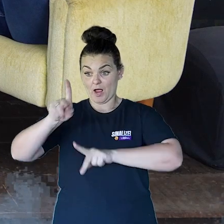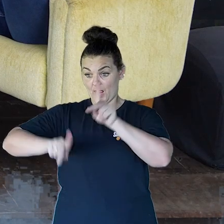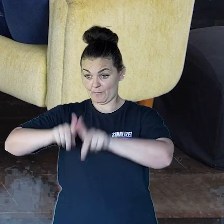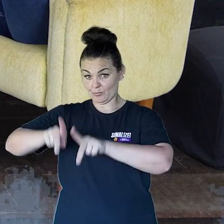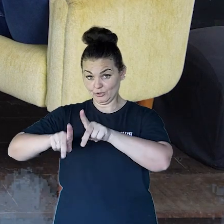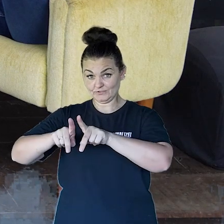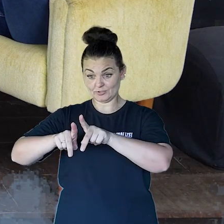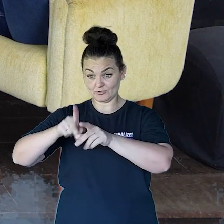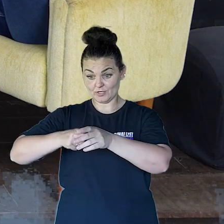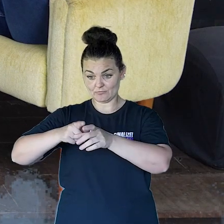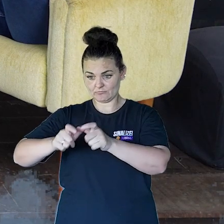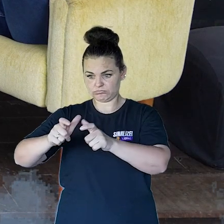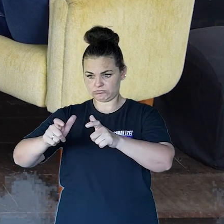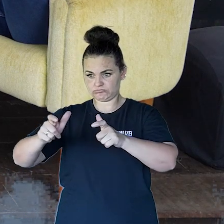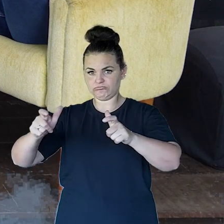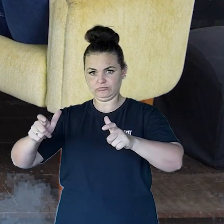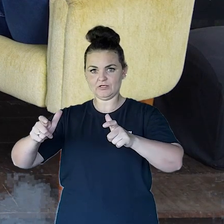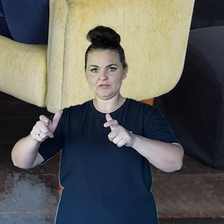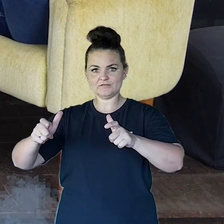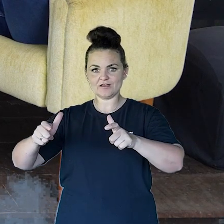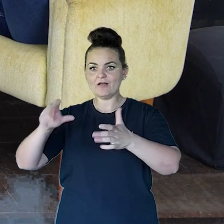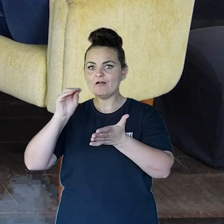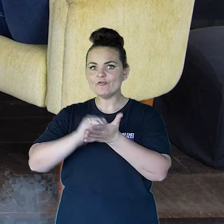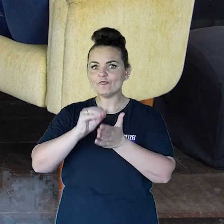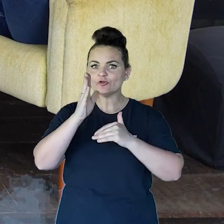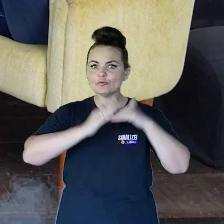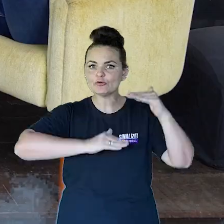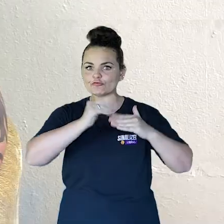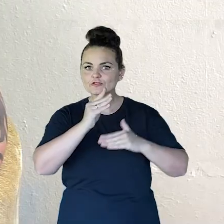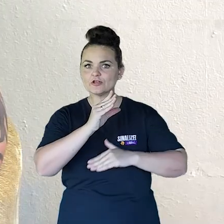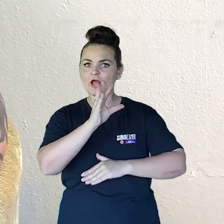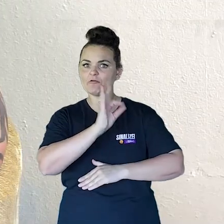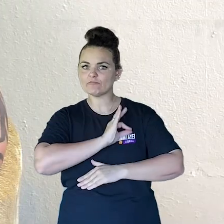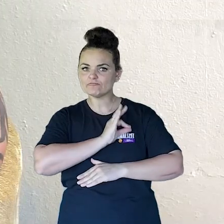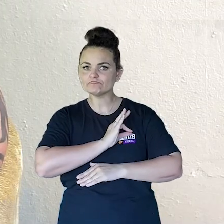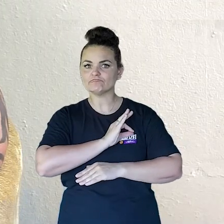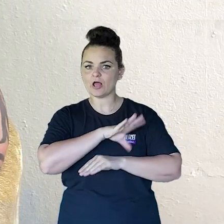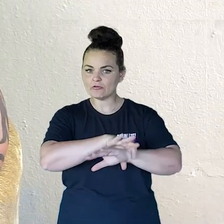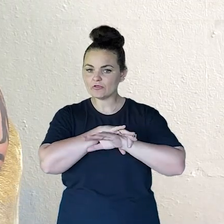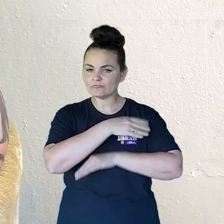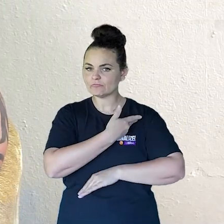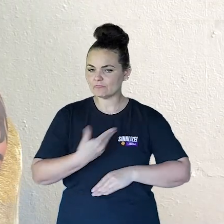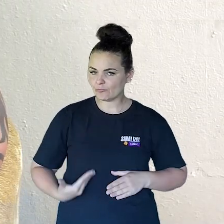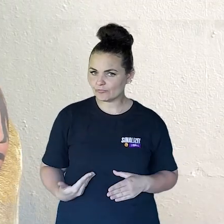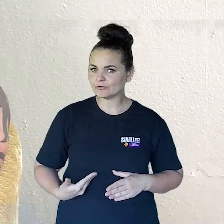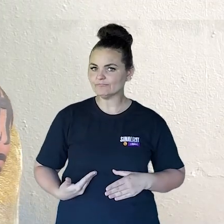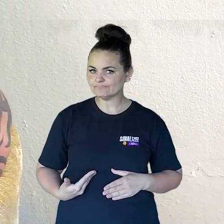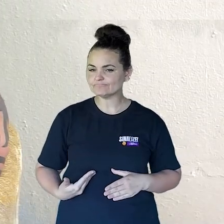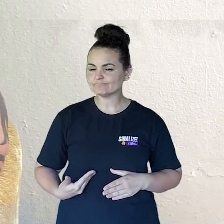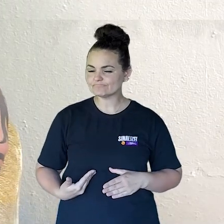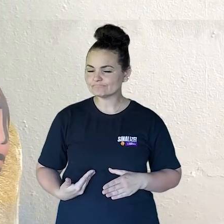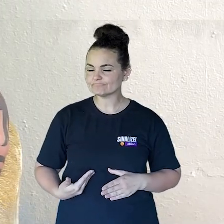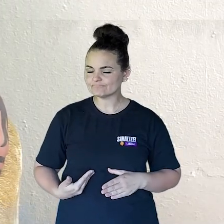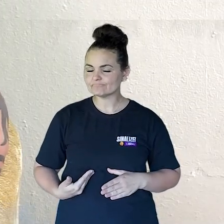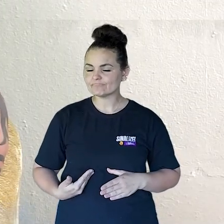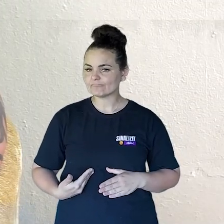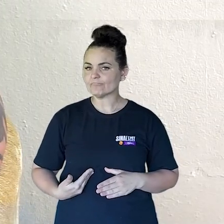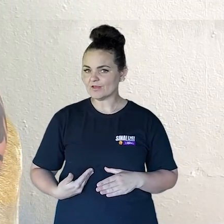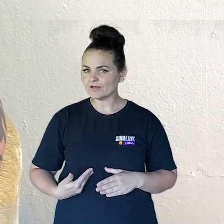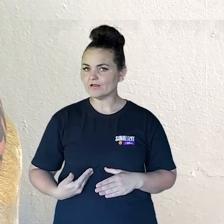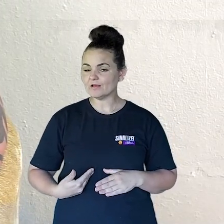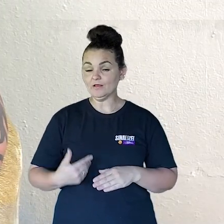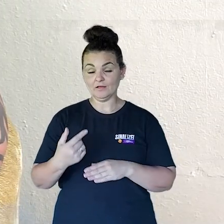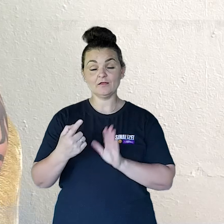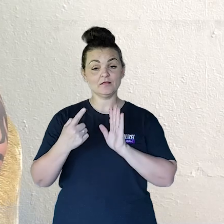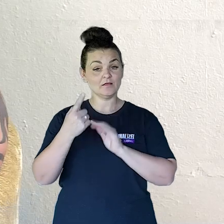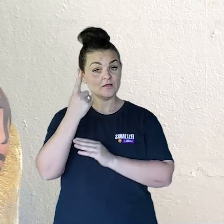maneira muito rápida. Estão vindo pessoas, né, e nós estamos vendo já o reflexo disso aí nos